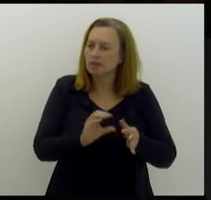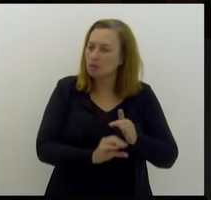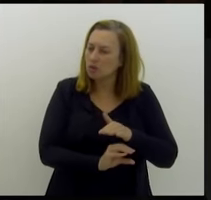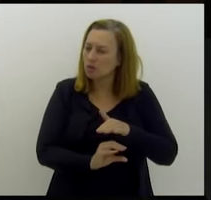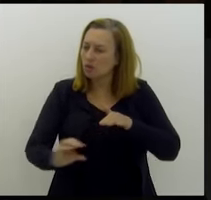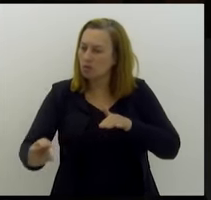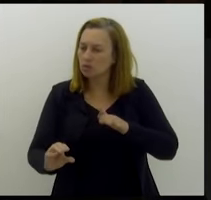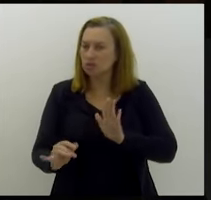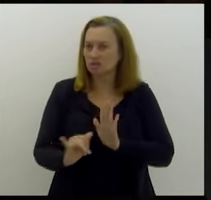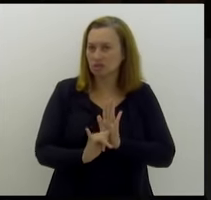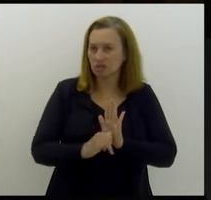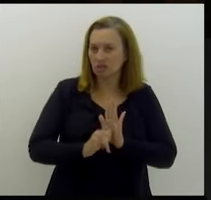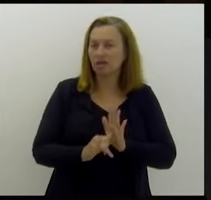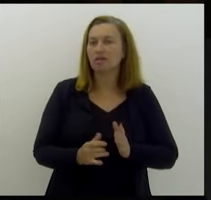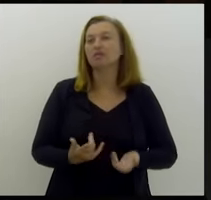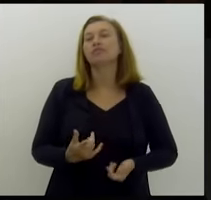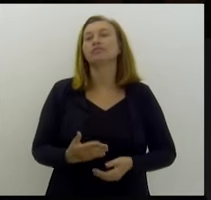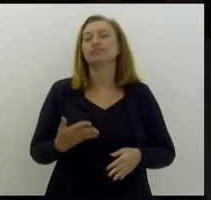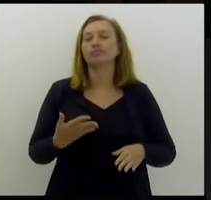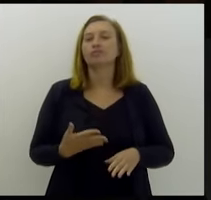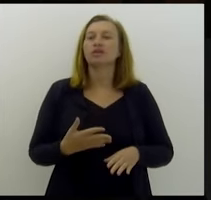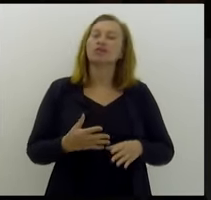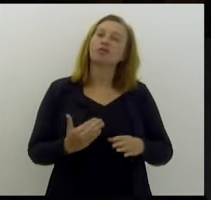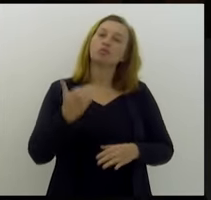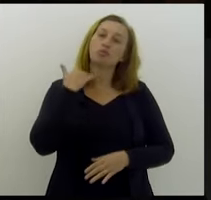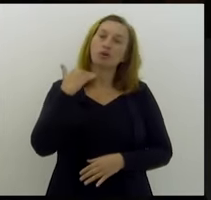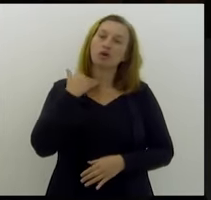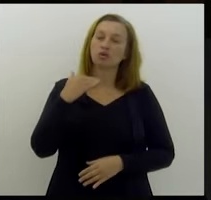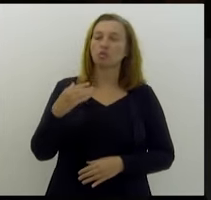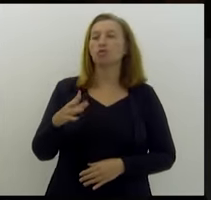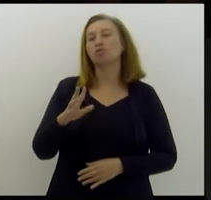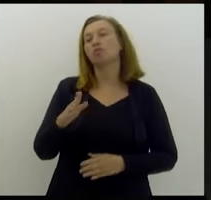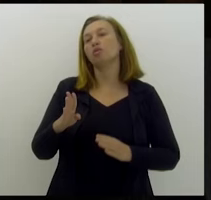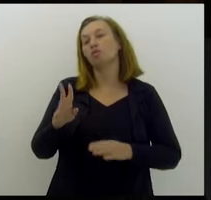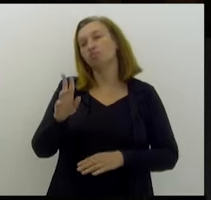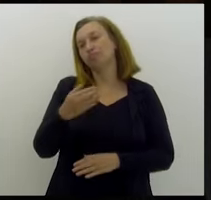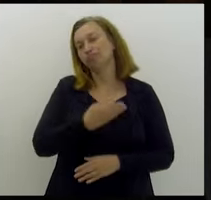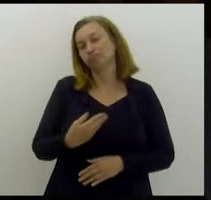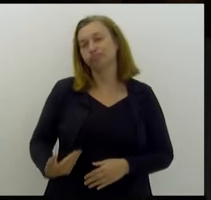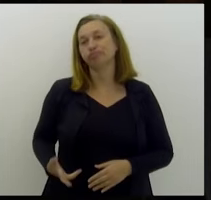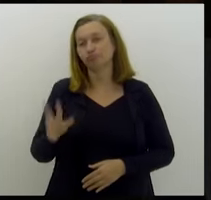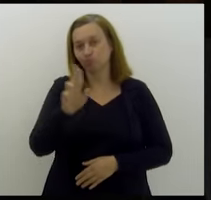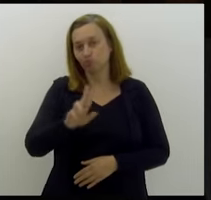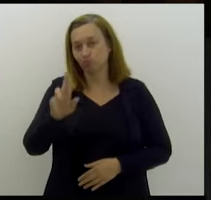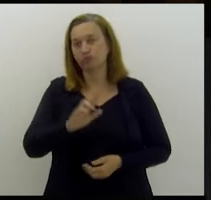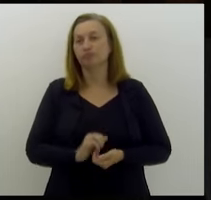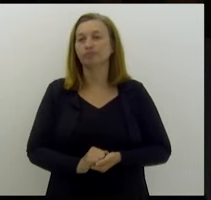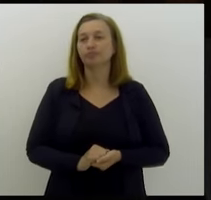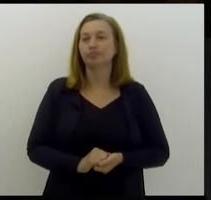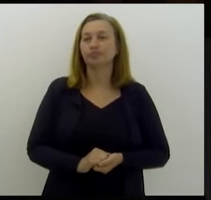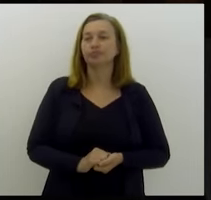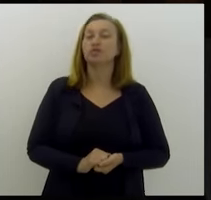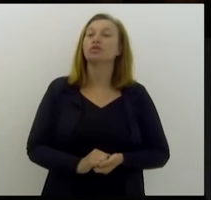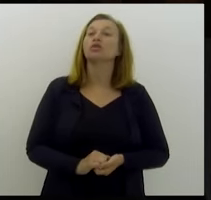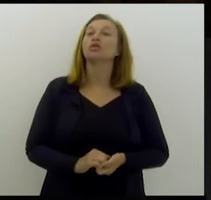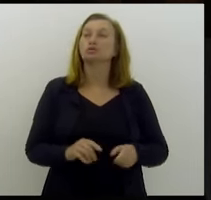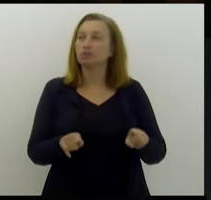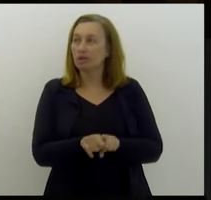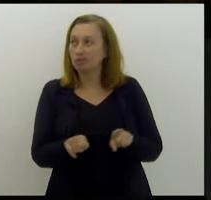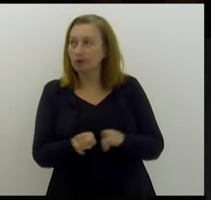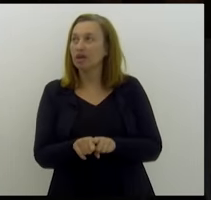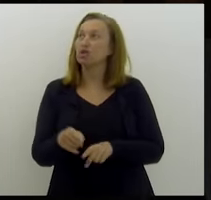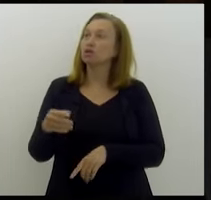editais vai pro cof pro Governador usar no seu cheque em branco no fundo de habitação de interesse social por